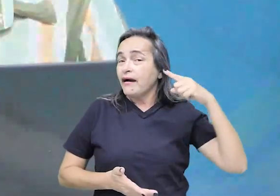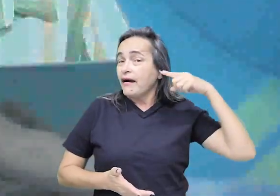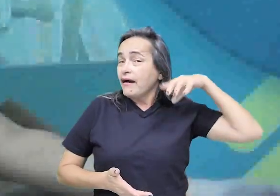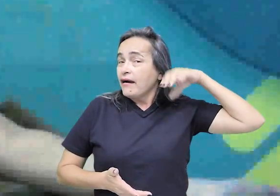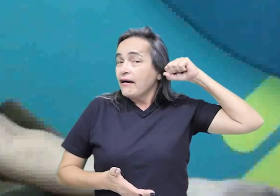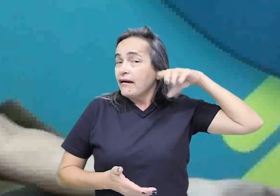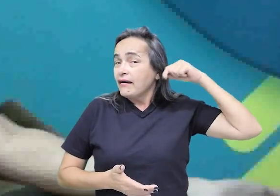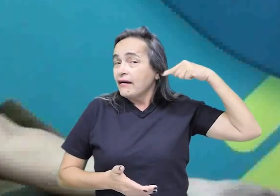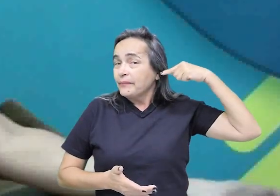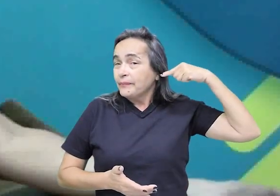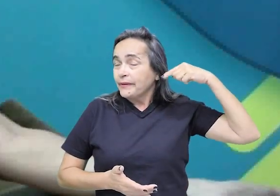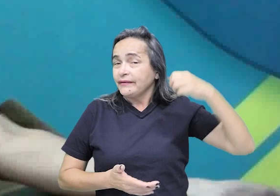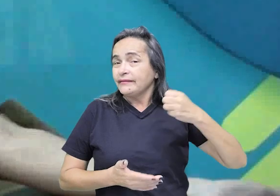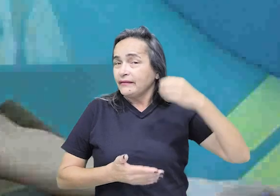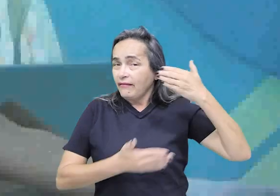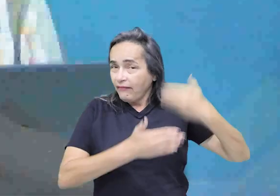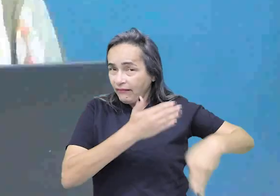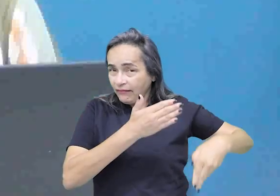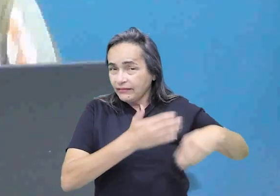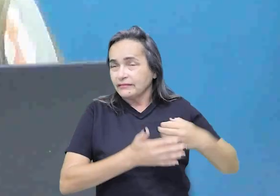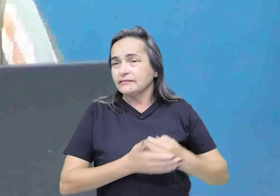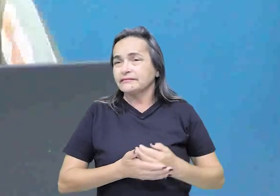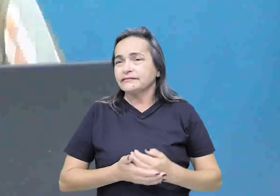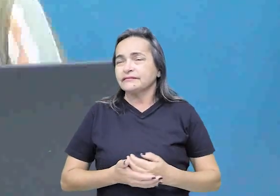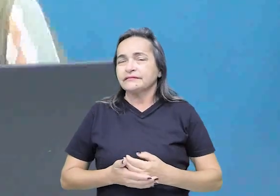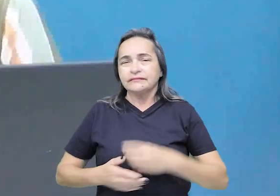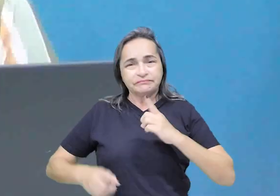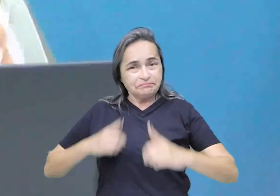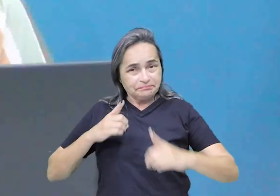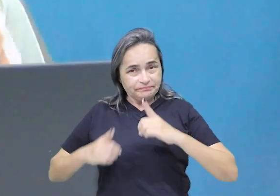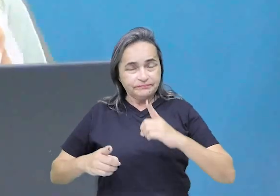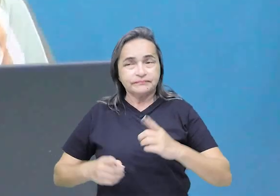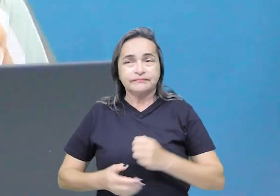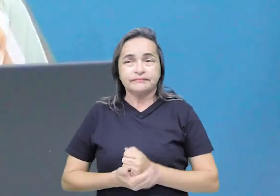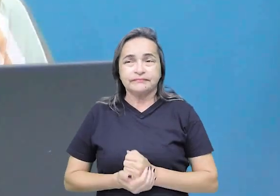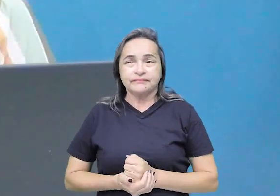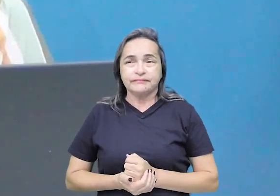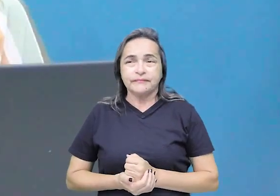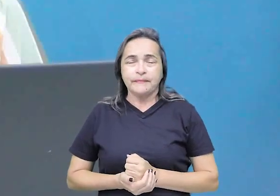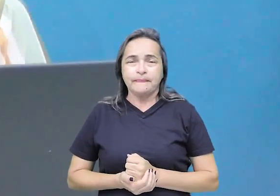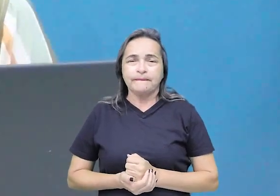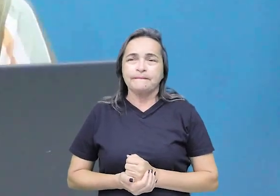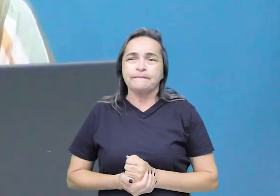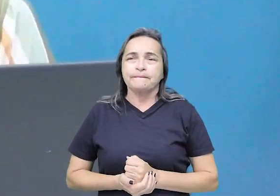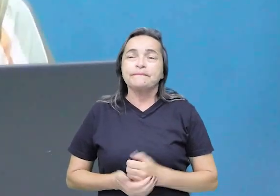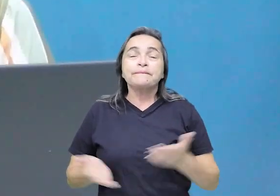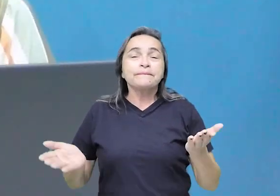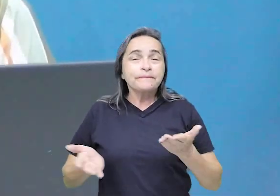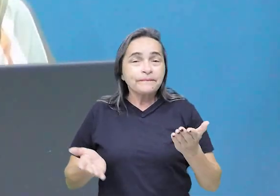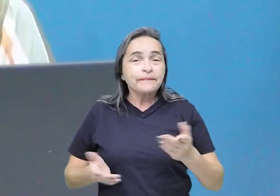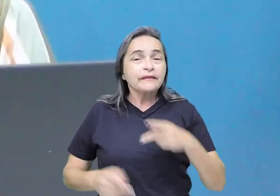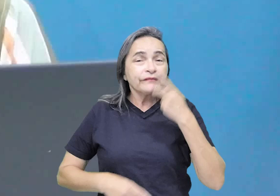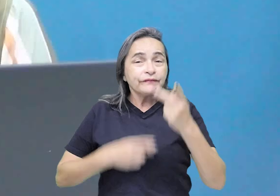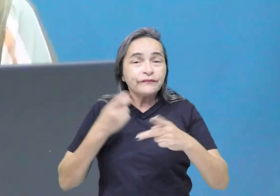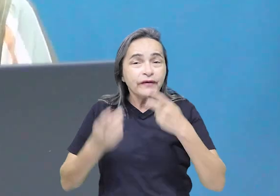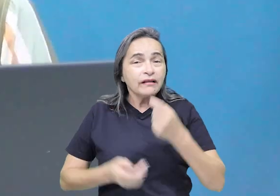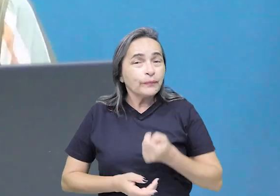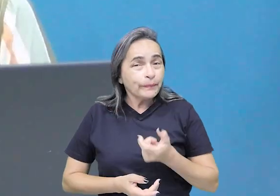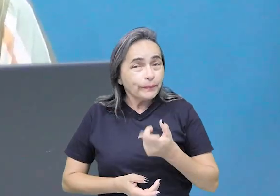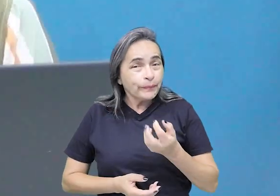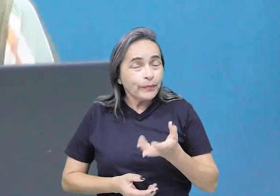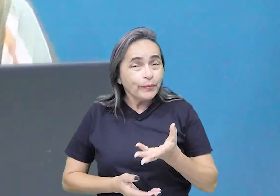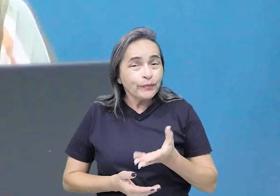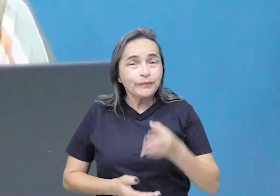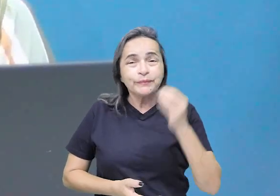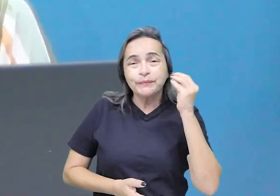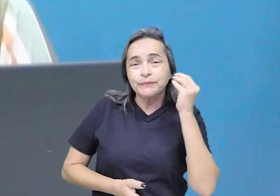que é algo que deva ser discutido também. Sim. Eu queria que você comentasse um pouco com a gente, pela sua